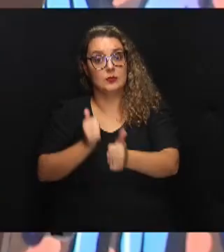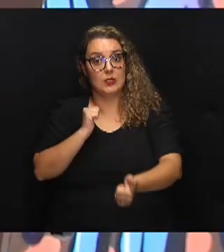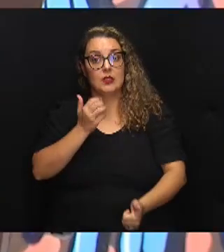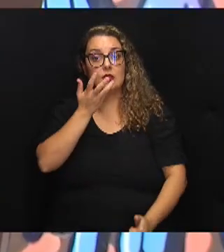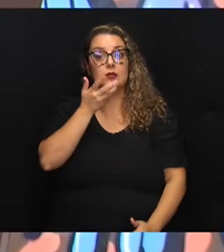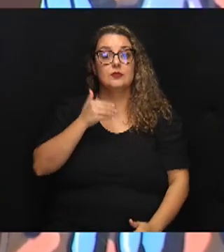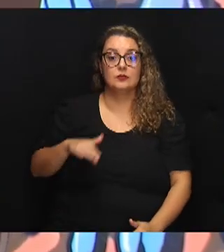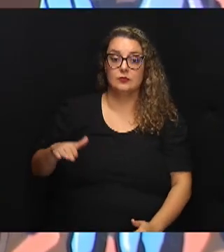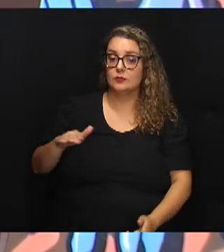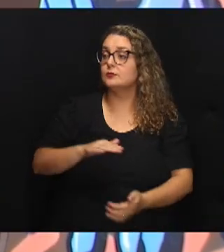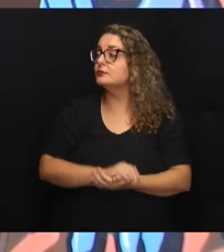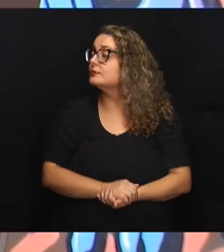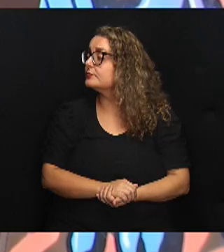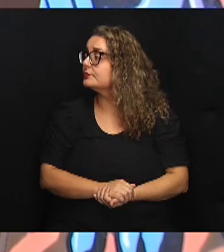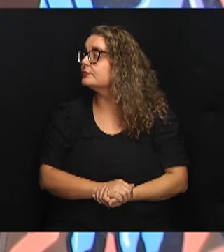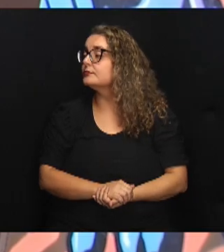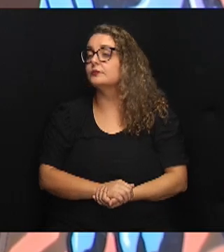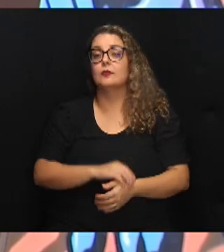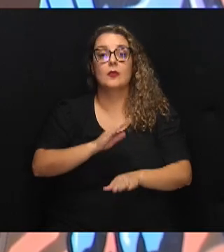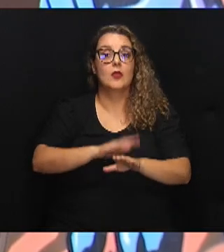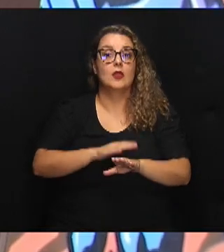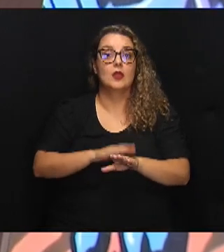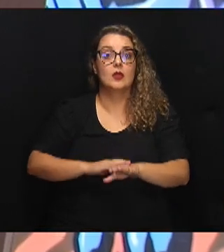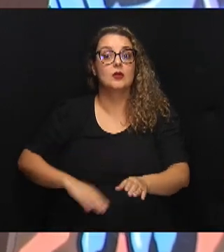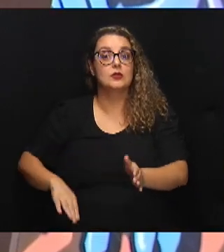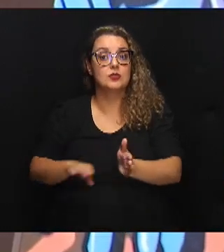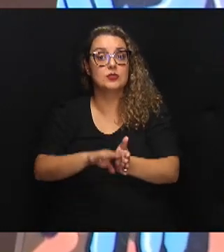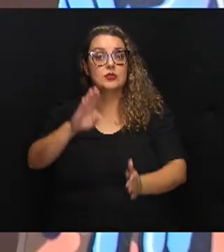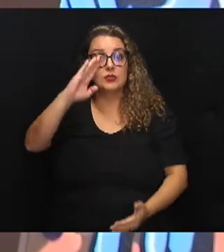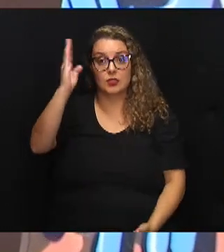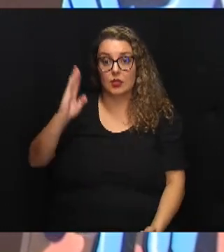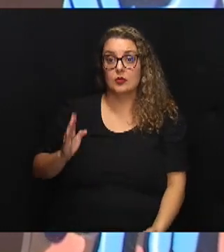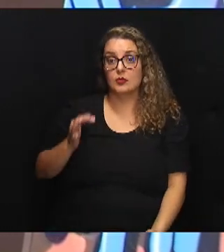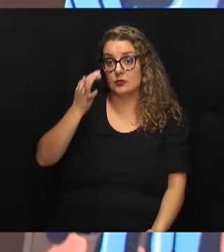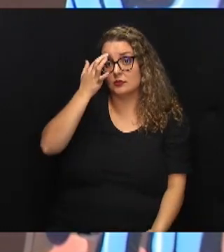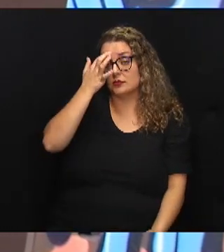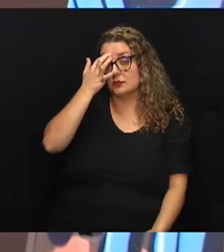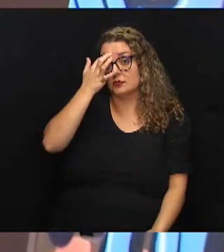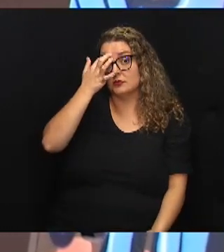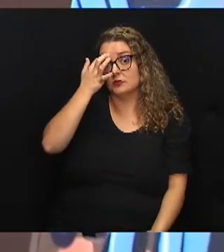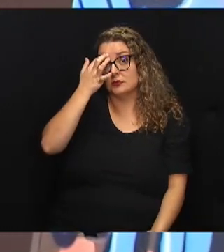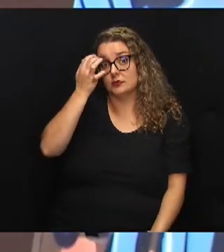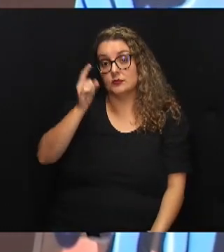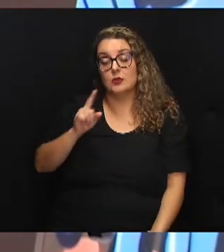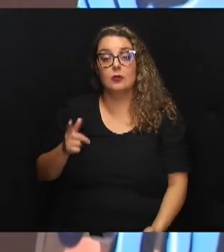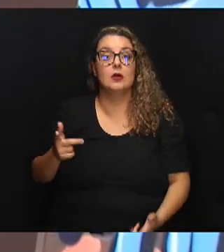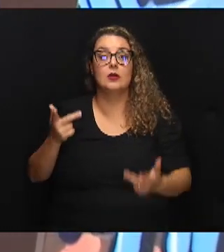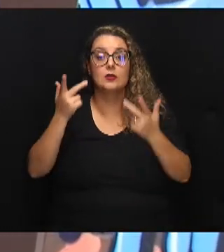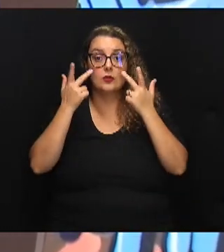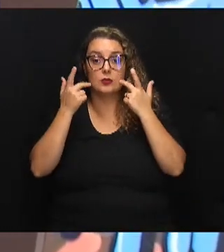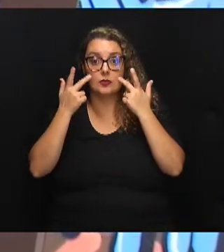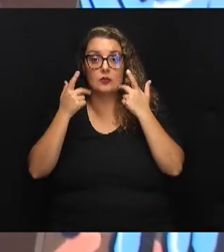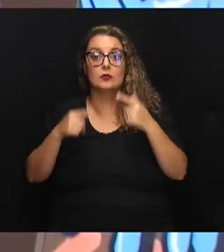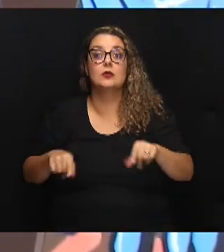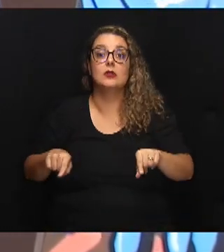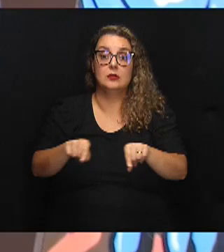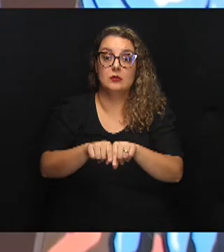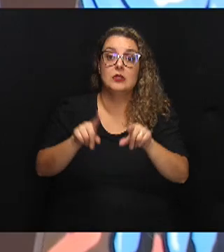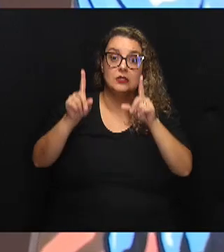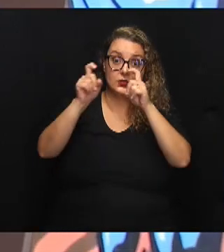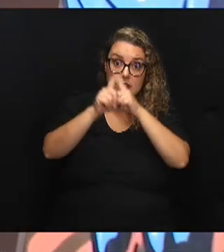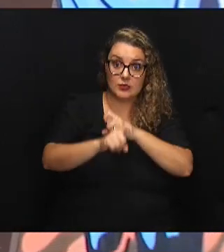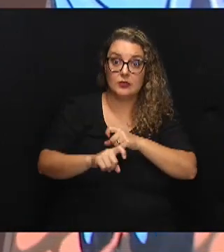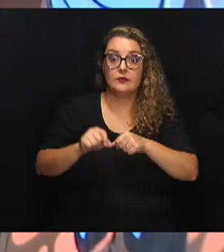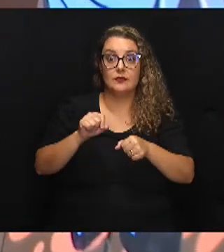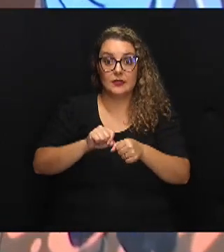infância. E era uma atividade que tinha acabado de chegar no Brasil, então não era muito comum. Inclusive foi muito difícil até convencer